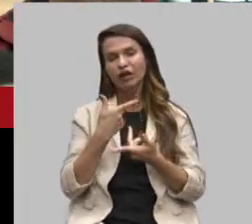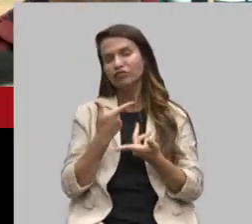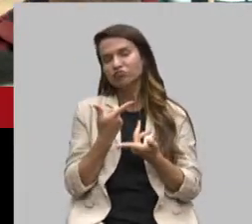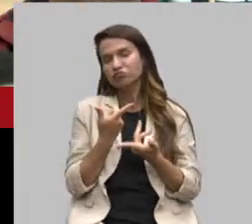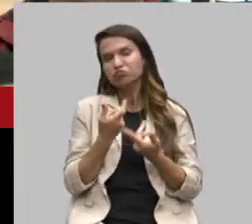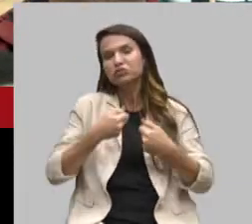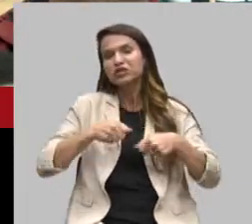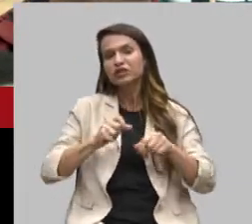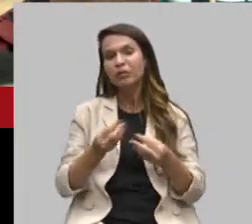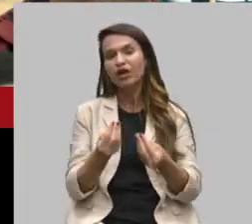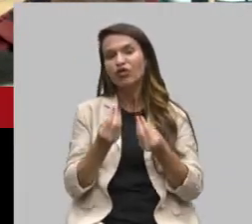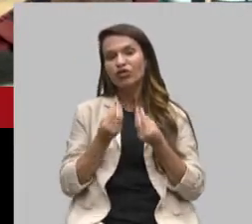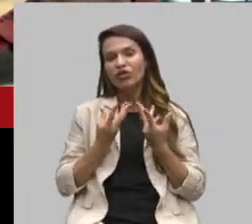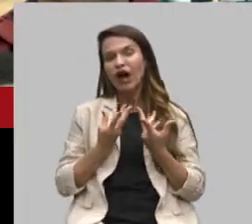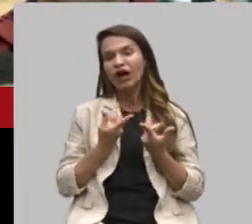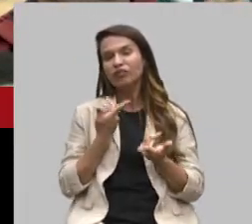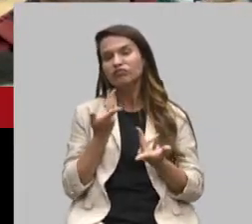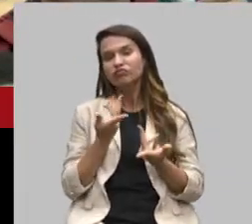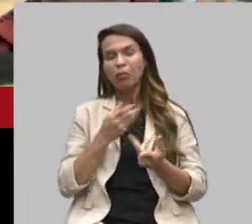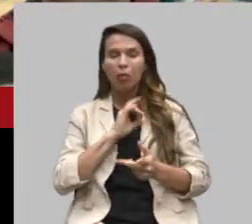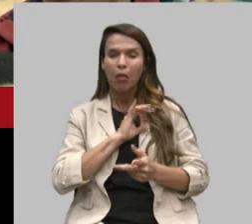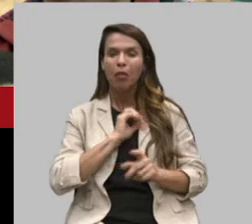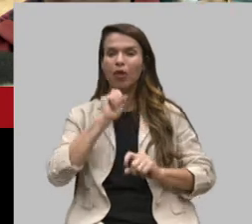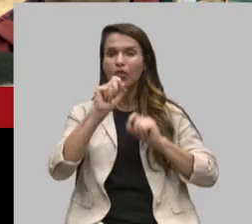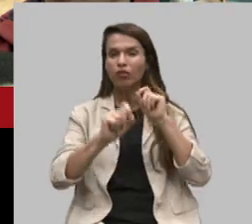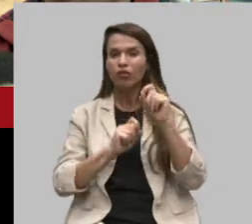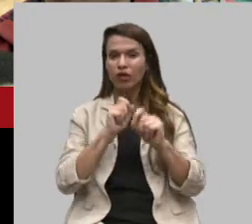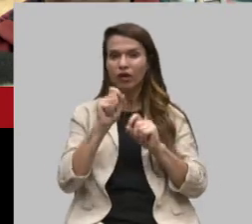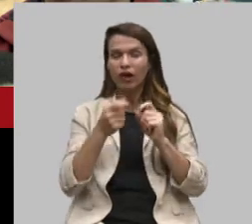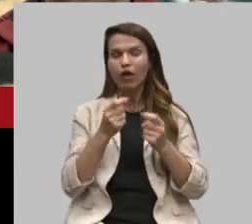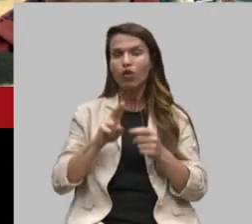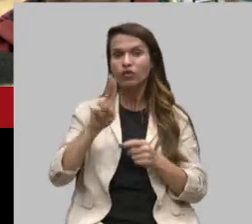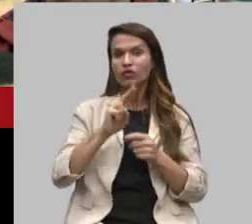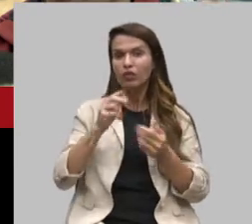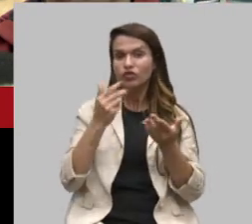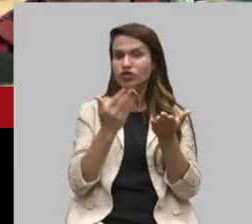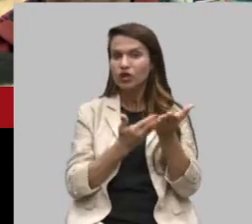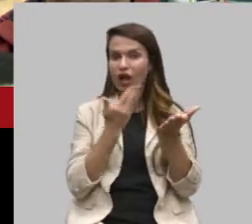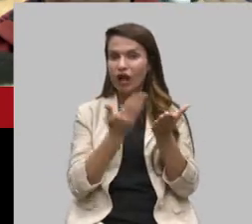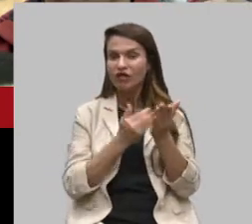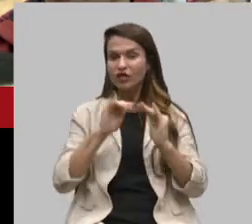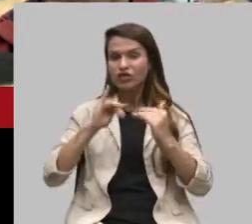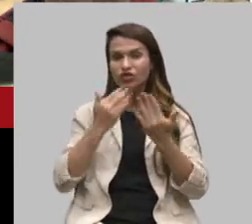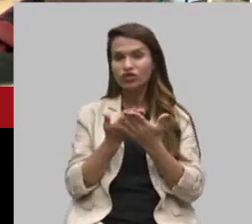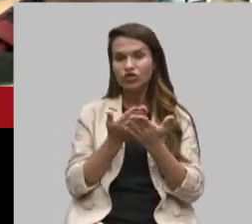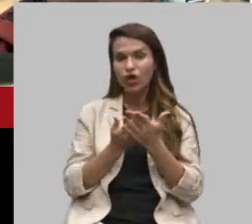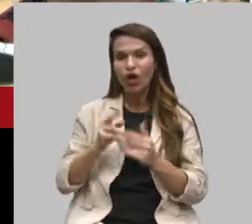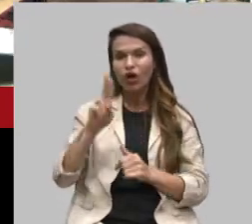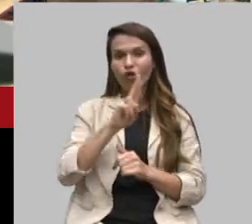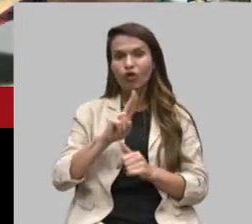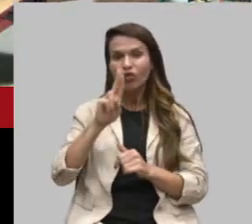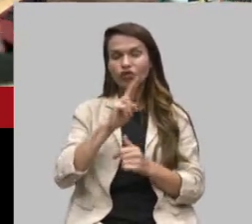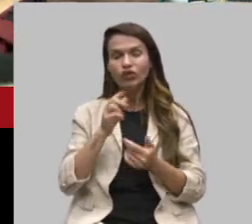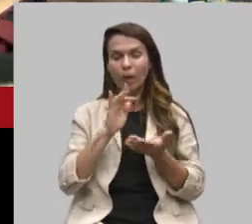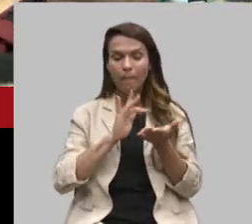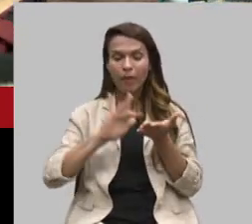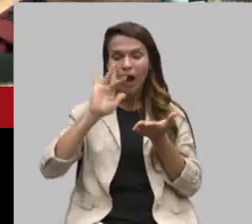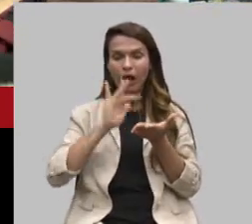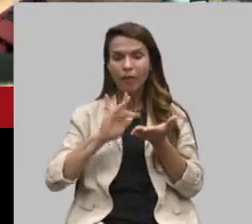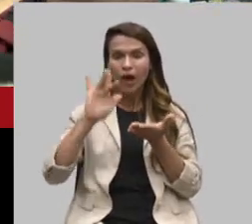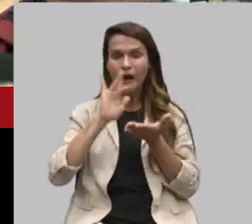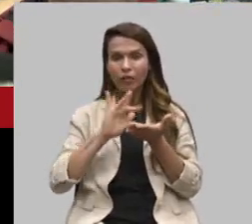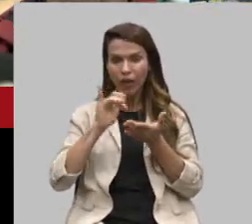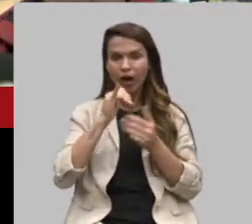estado teme o que da nossa parte enquanto nós usamos livros as escolas privadas estão utilizando data shows dando a eles um